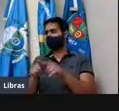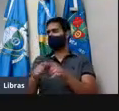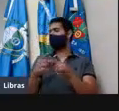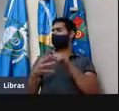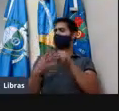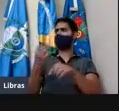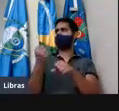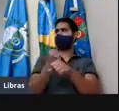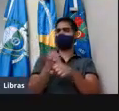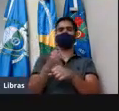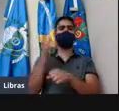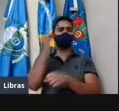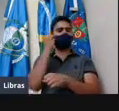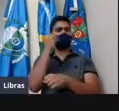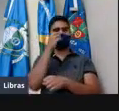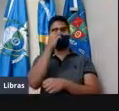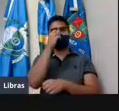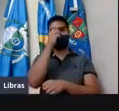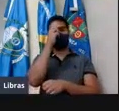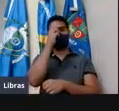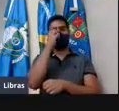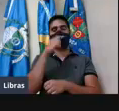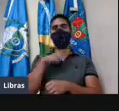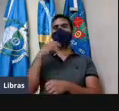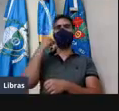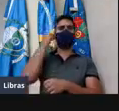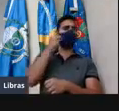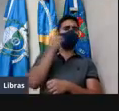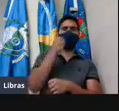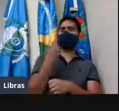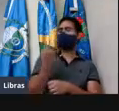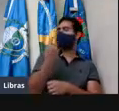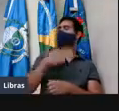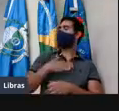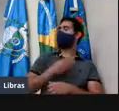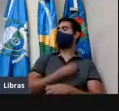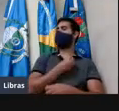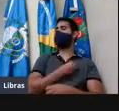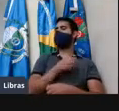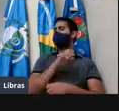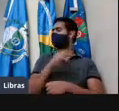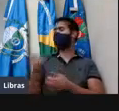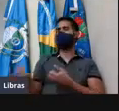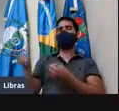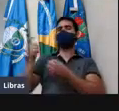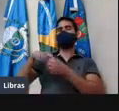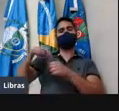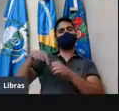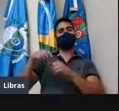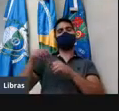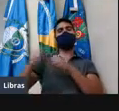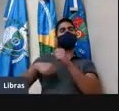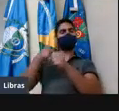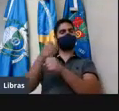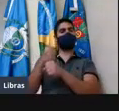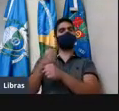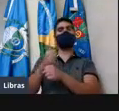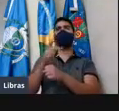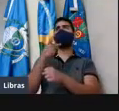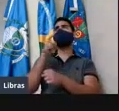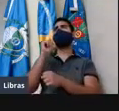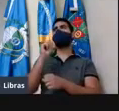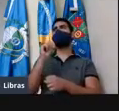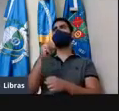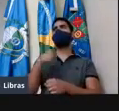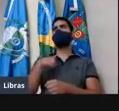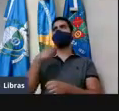esses 4 anos que aqui estive. Isso que é uma experiência única para a minha vida, mesmo se eu não voltar para essa casa no ano que vem, eu digo que eu vou ser